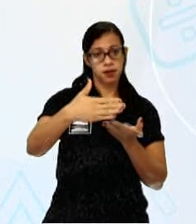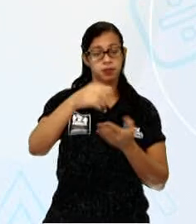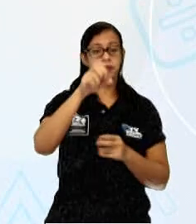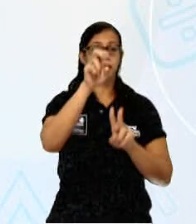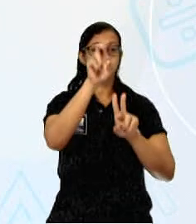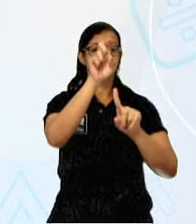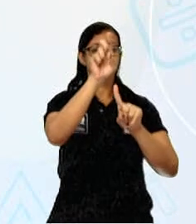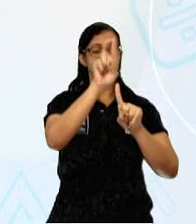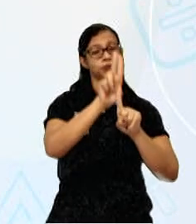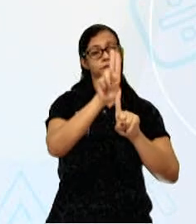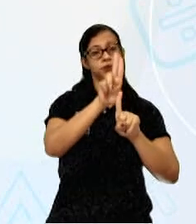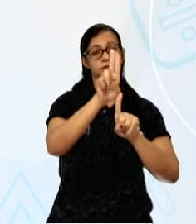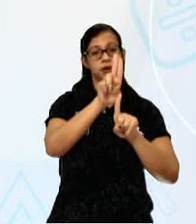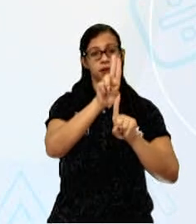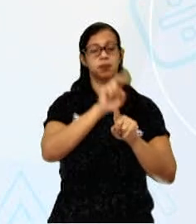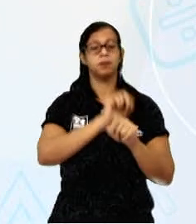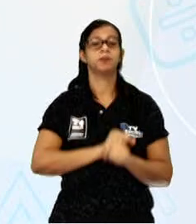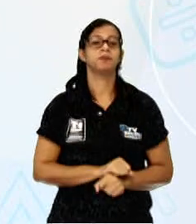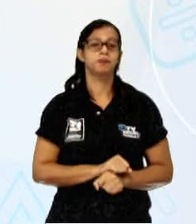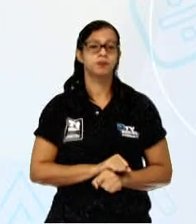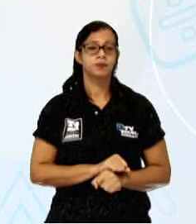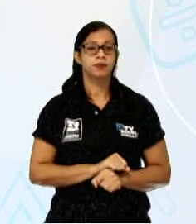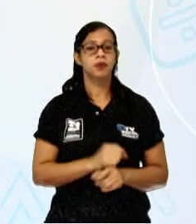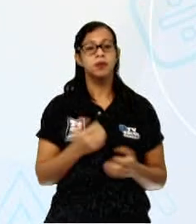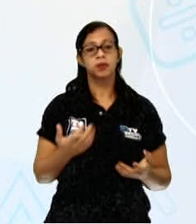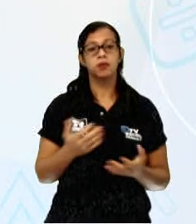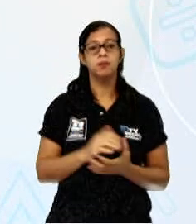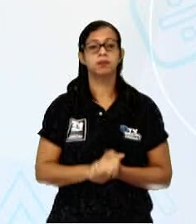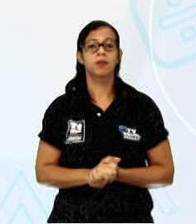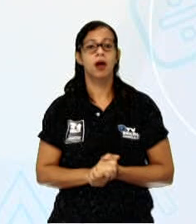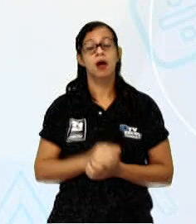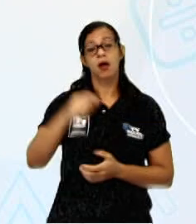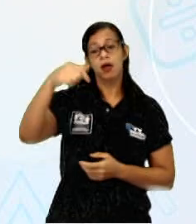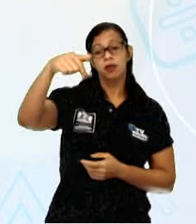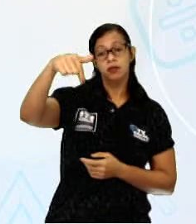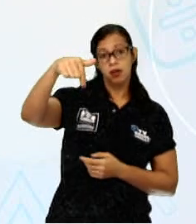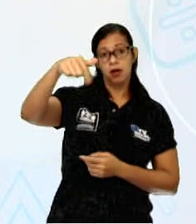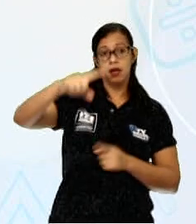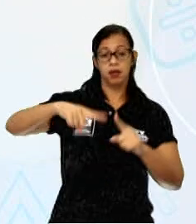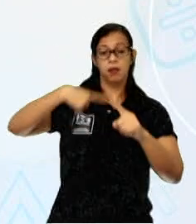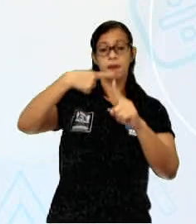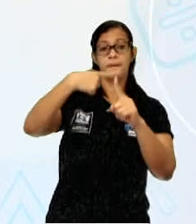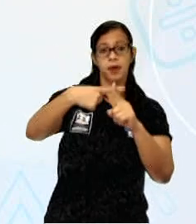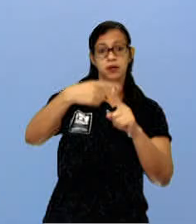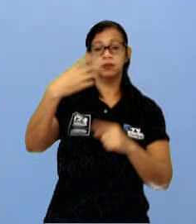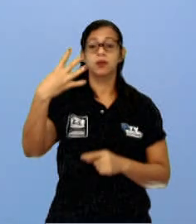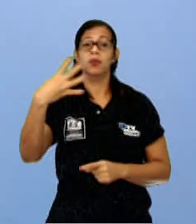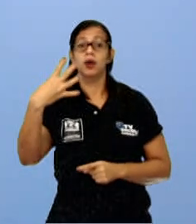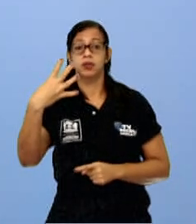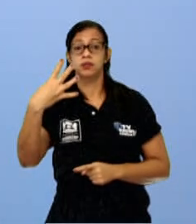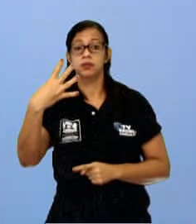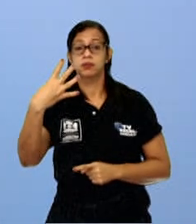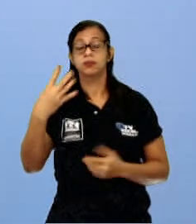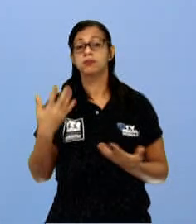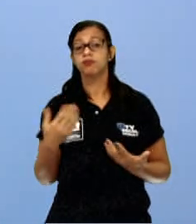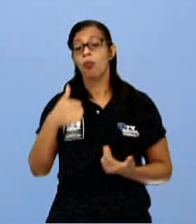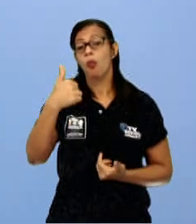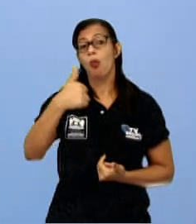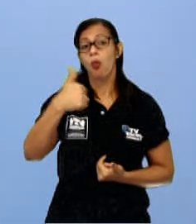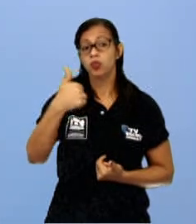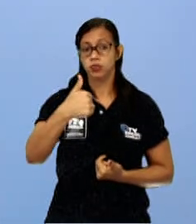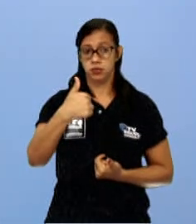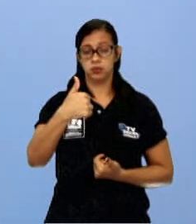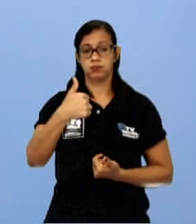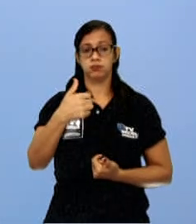unidade em sete unidades mais quatro 11 bom gente nós vimos na aula passada que nós não podemos registrar